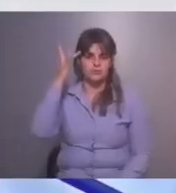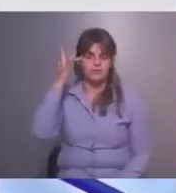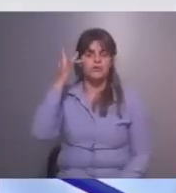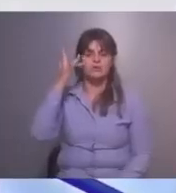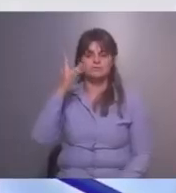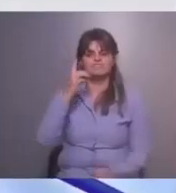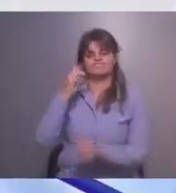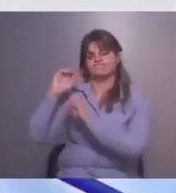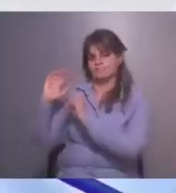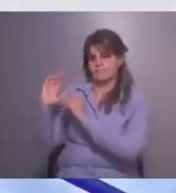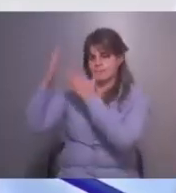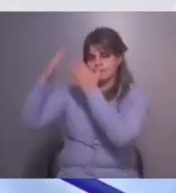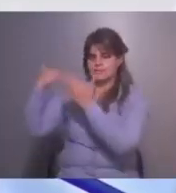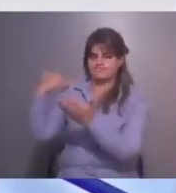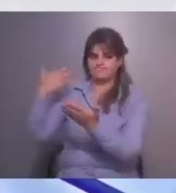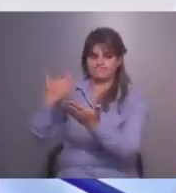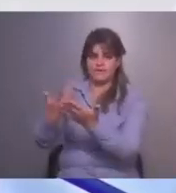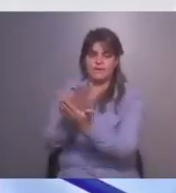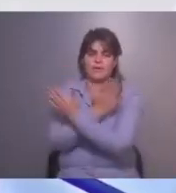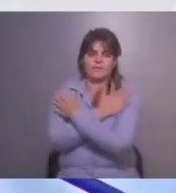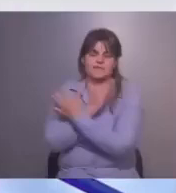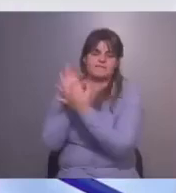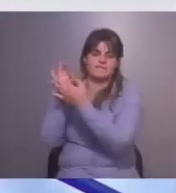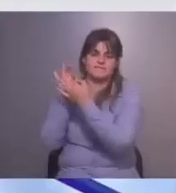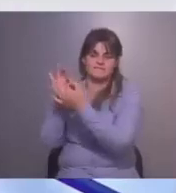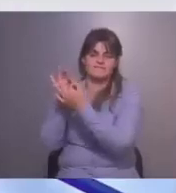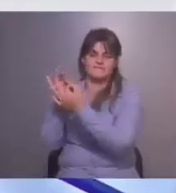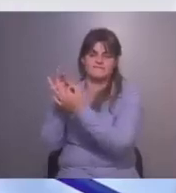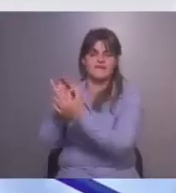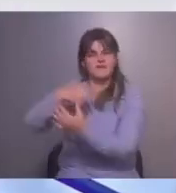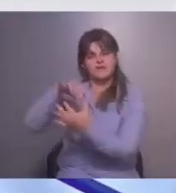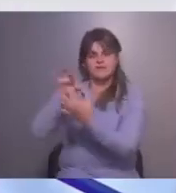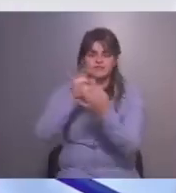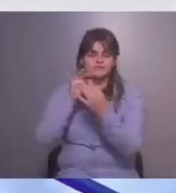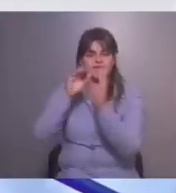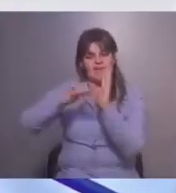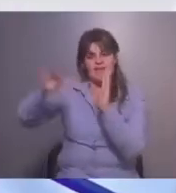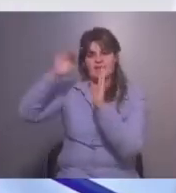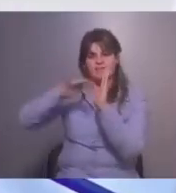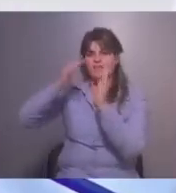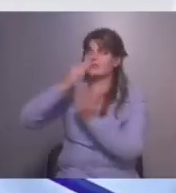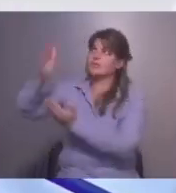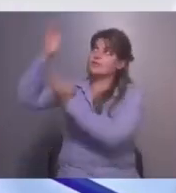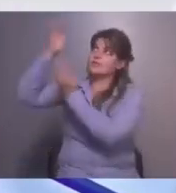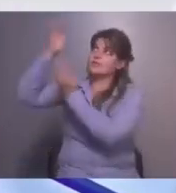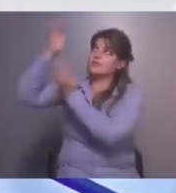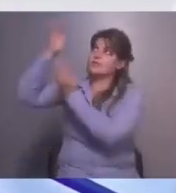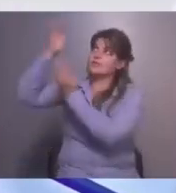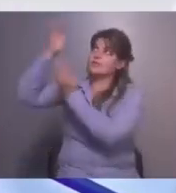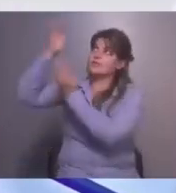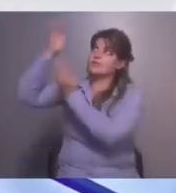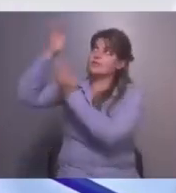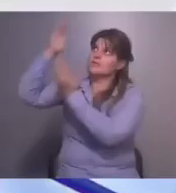o princípio do mundo viveram na vossa amizade, para cantarmos os vossos louvores, por Jesus